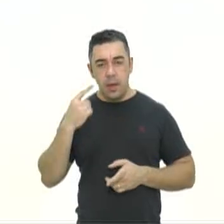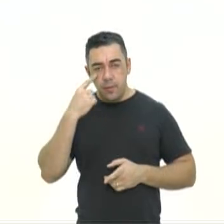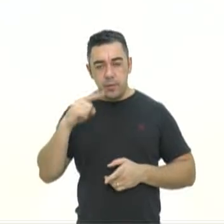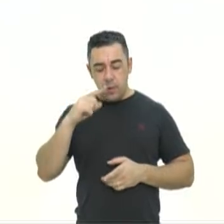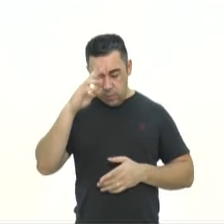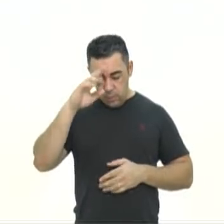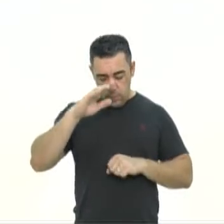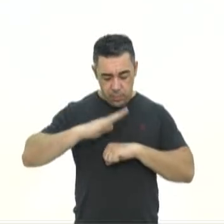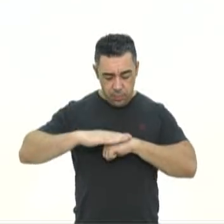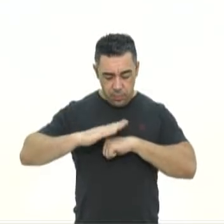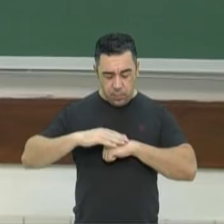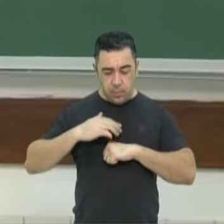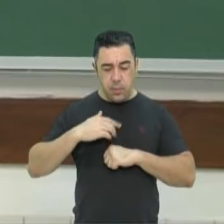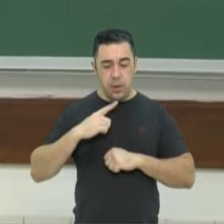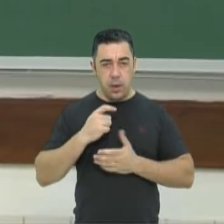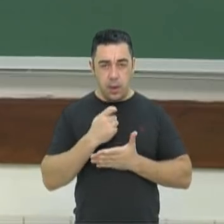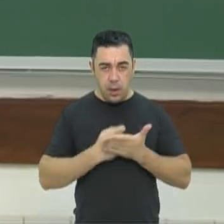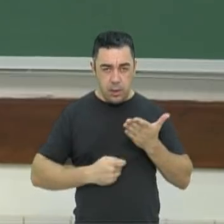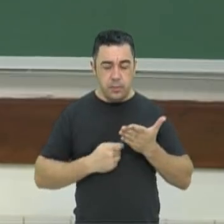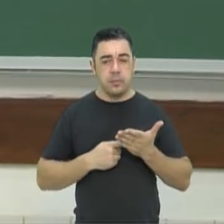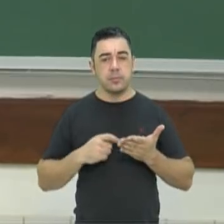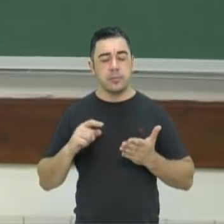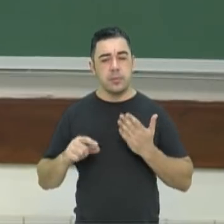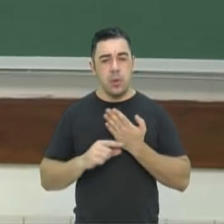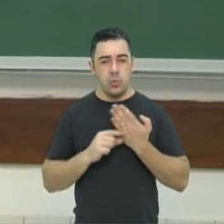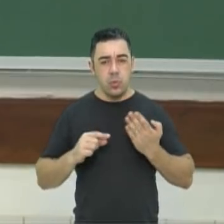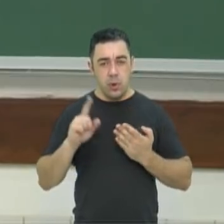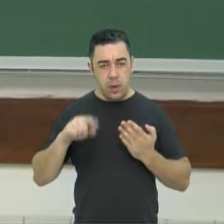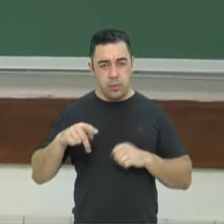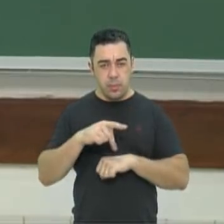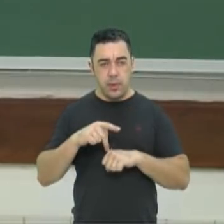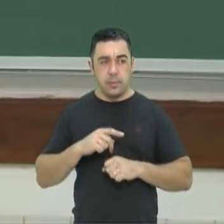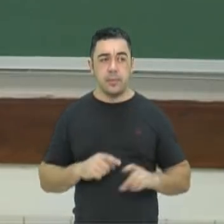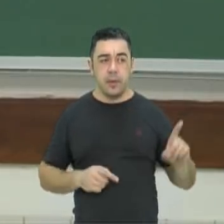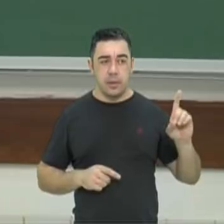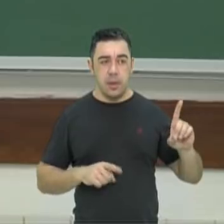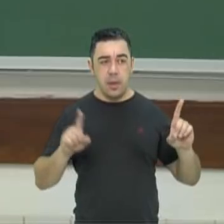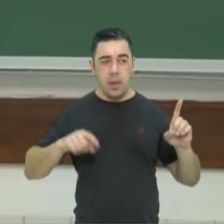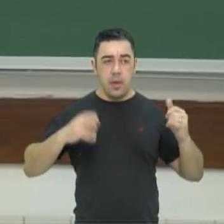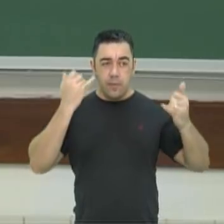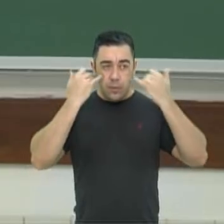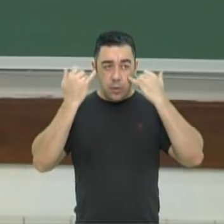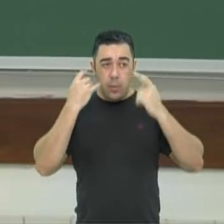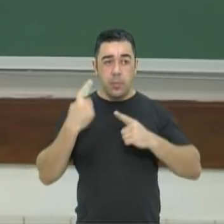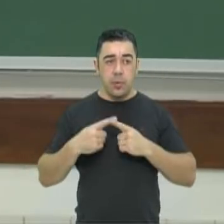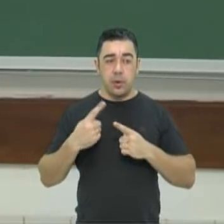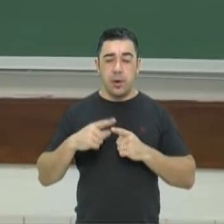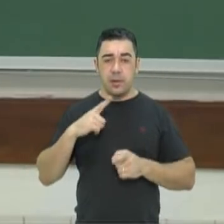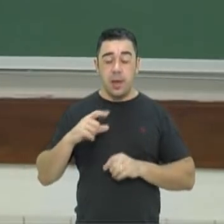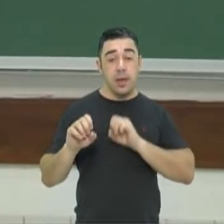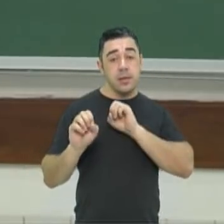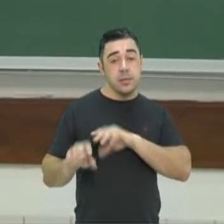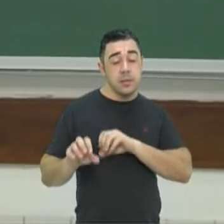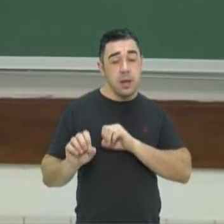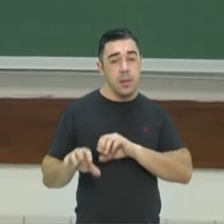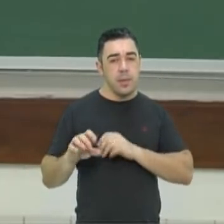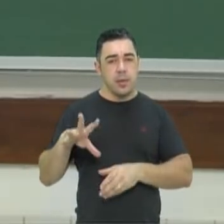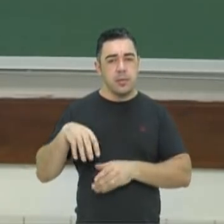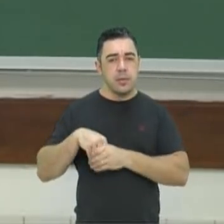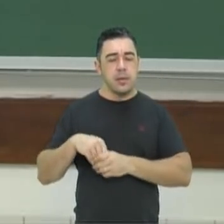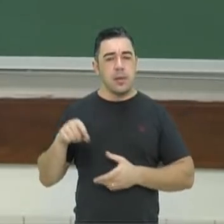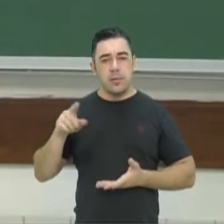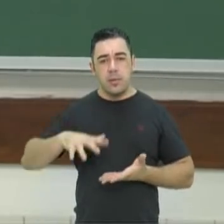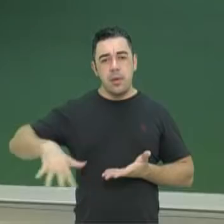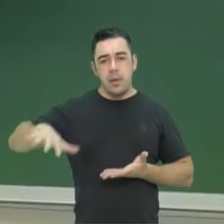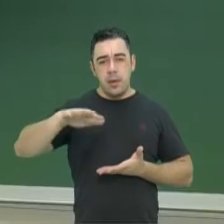do autor sobre o país. E letra D, de informação, porque trouxe ensinamento para